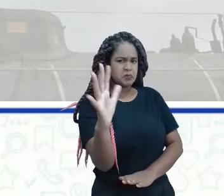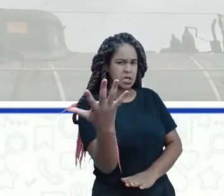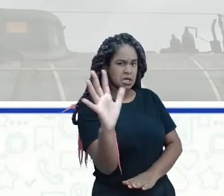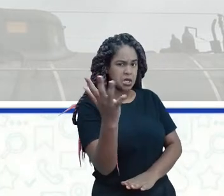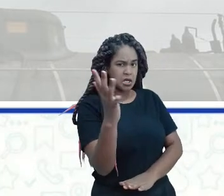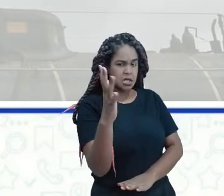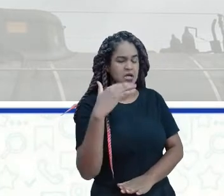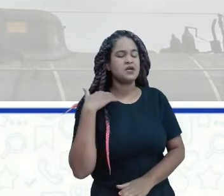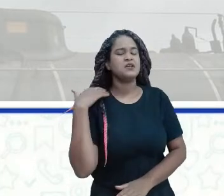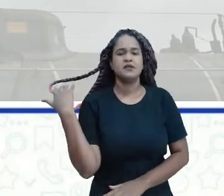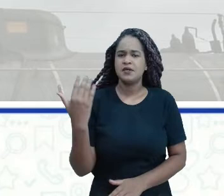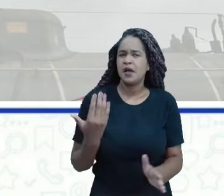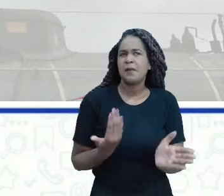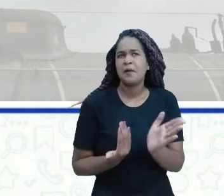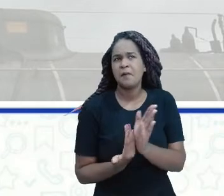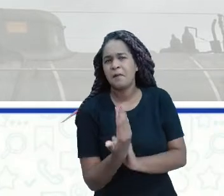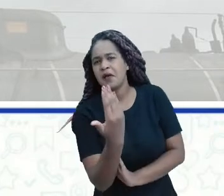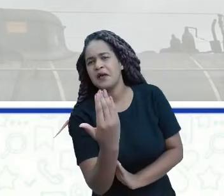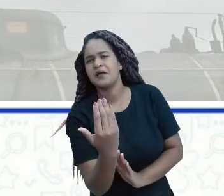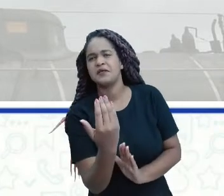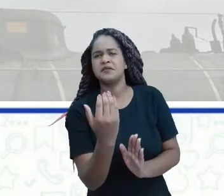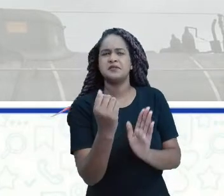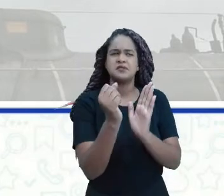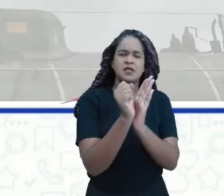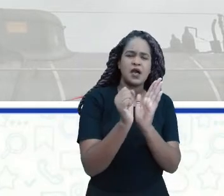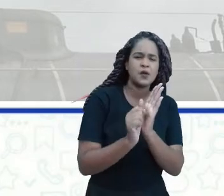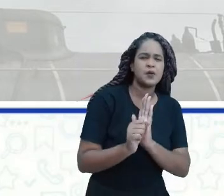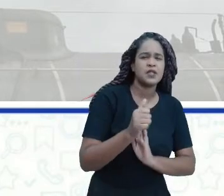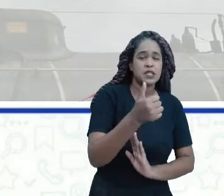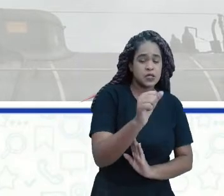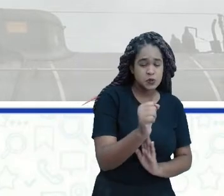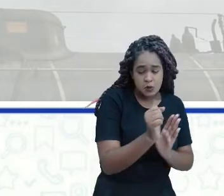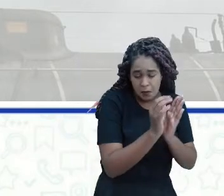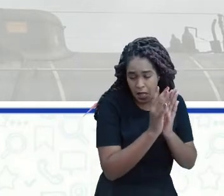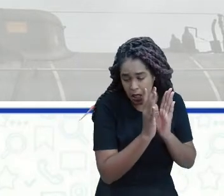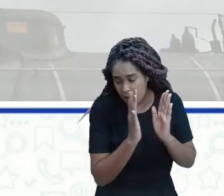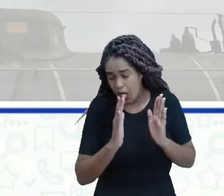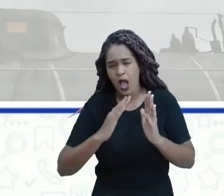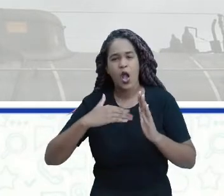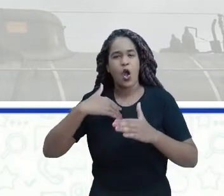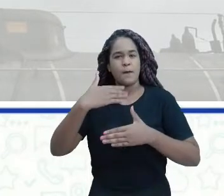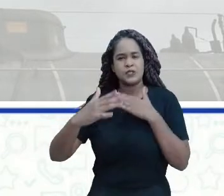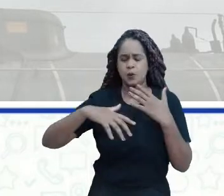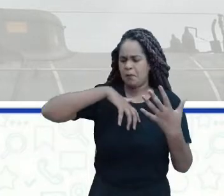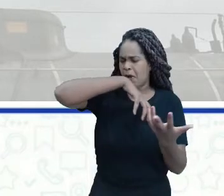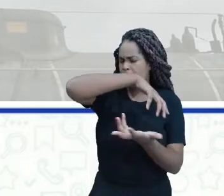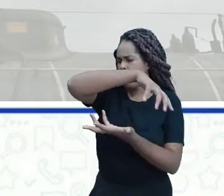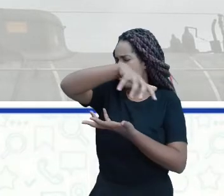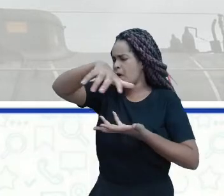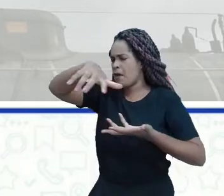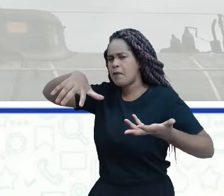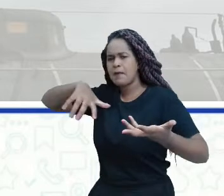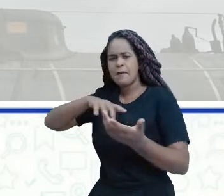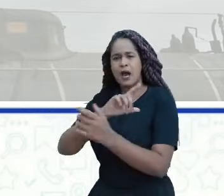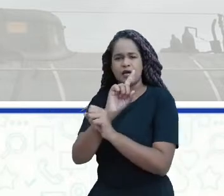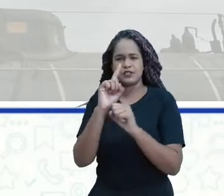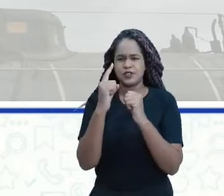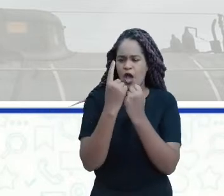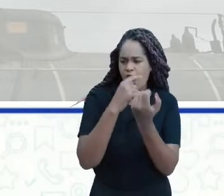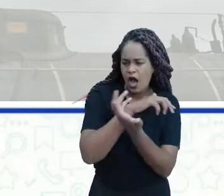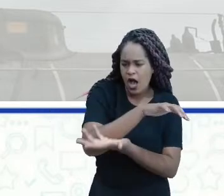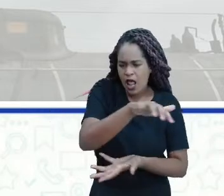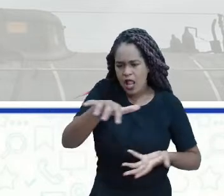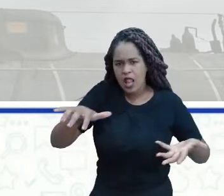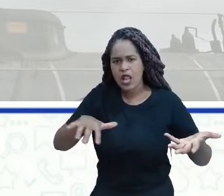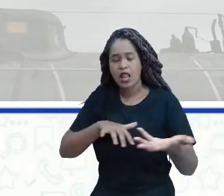Já começando pelo século XVIII, todas as mudanças, né? As revoluções que foram acontecendo a partir do século